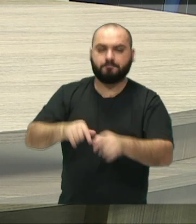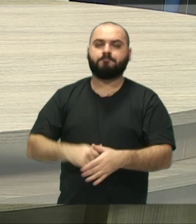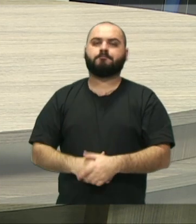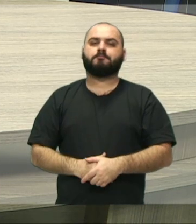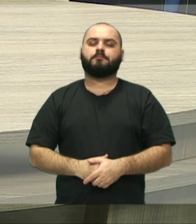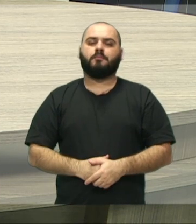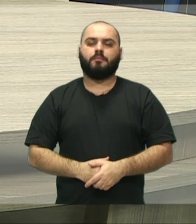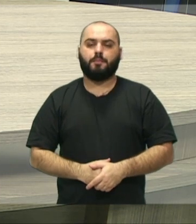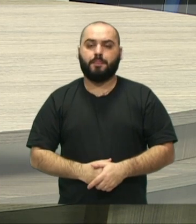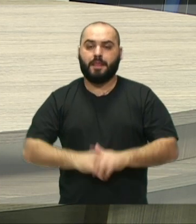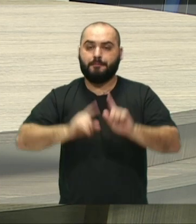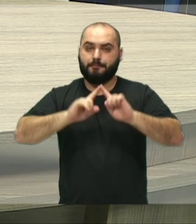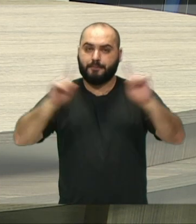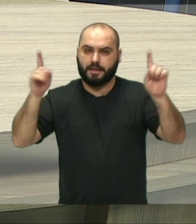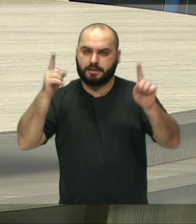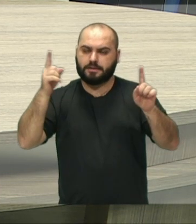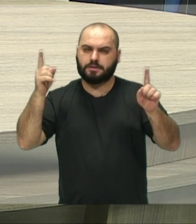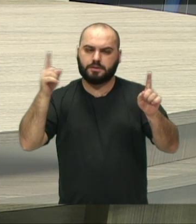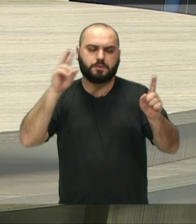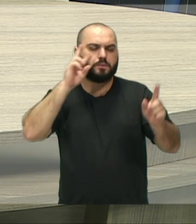essa verificação que vocês fazem